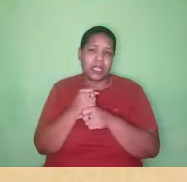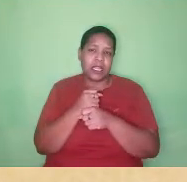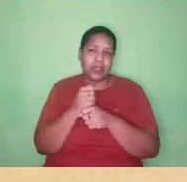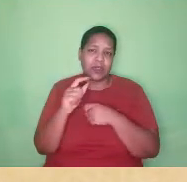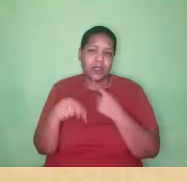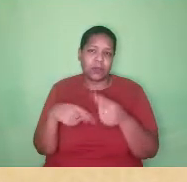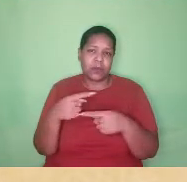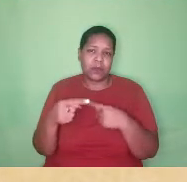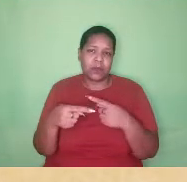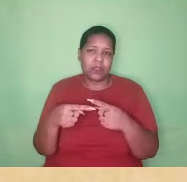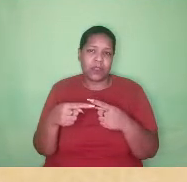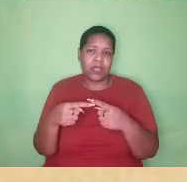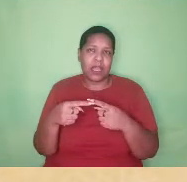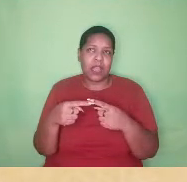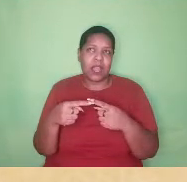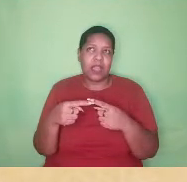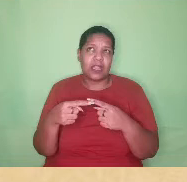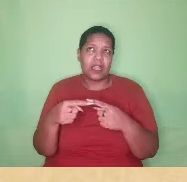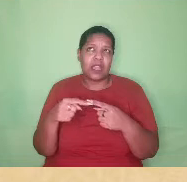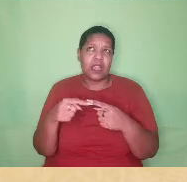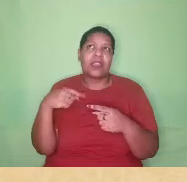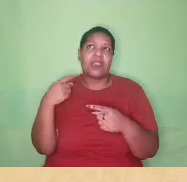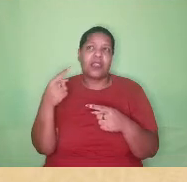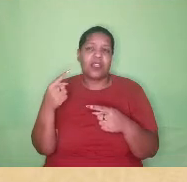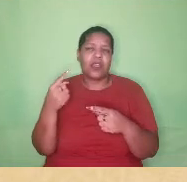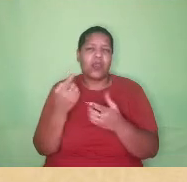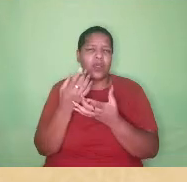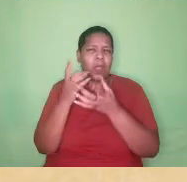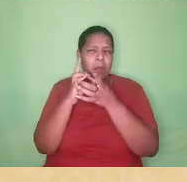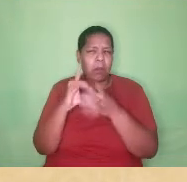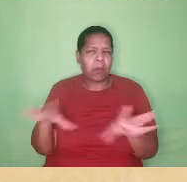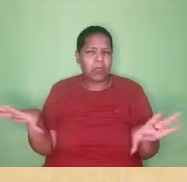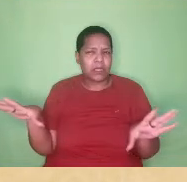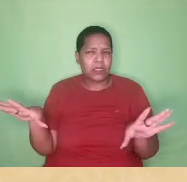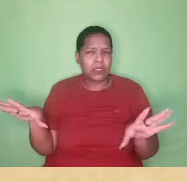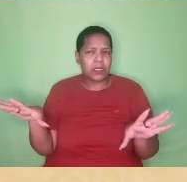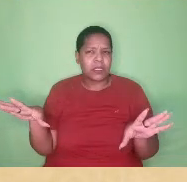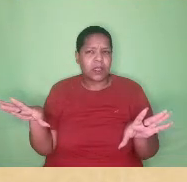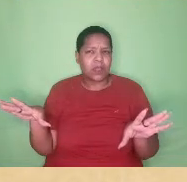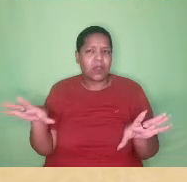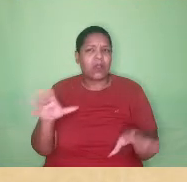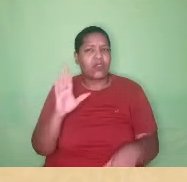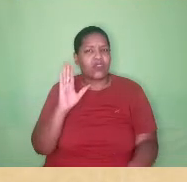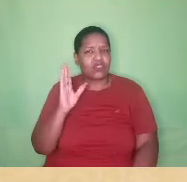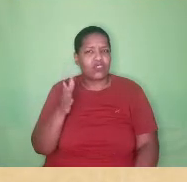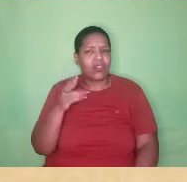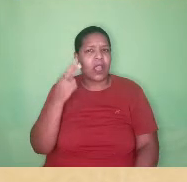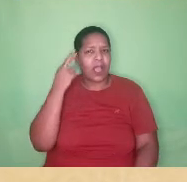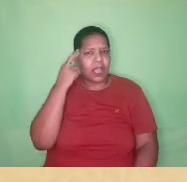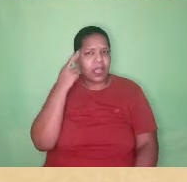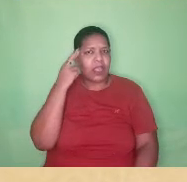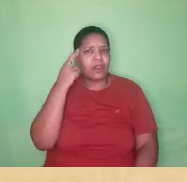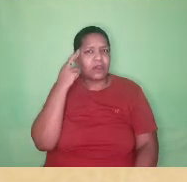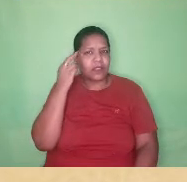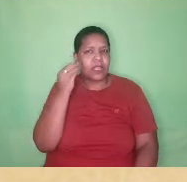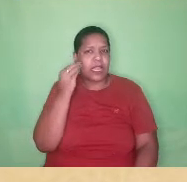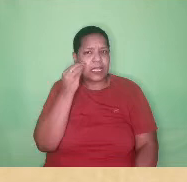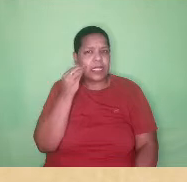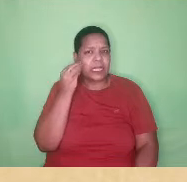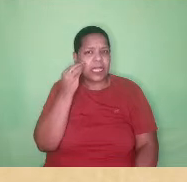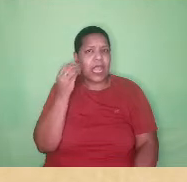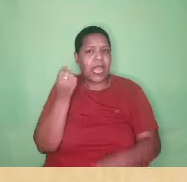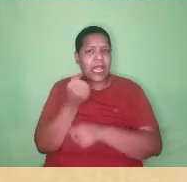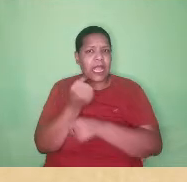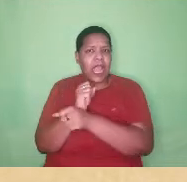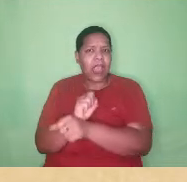menos de uma década depois da abolição, em 1888, eles já refletiam a experiência da escravidão como algo muito,